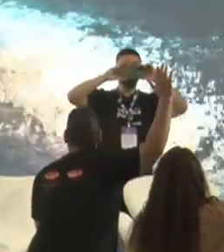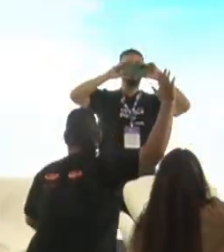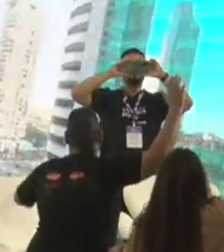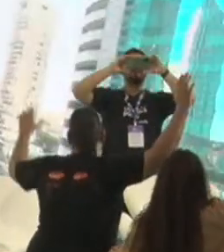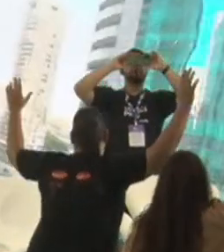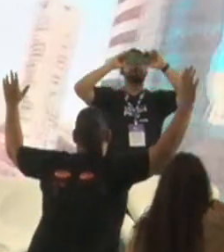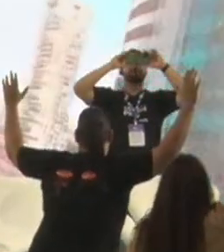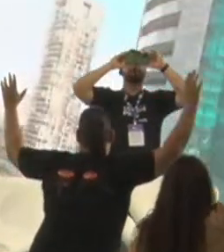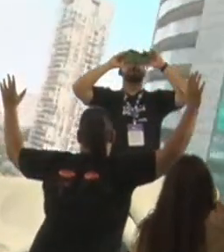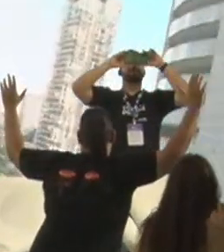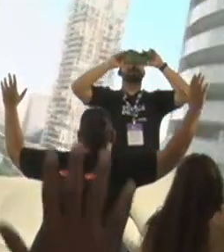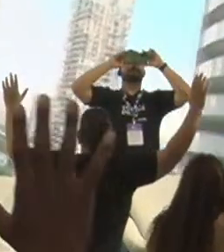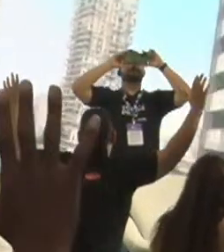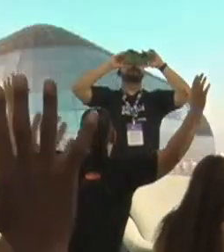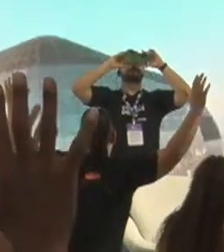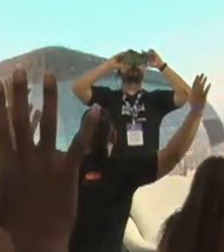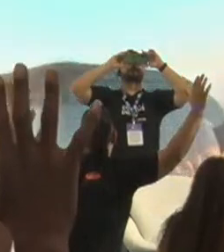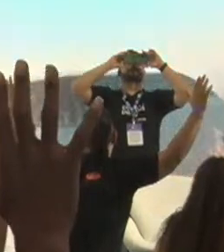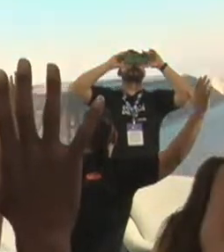todo mundo feliz